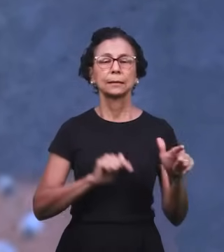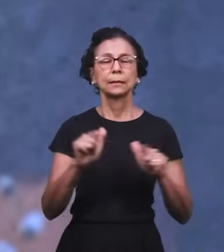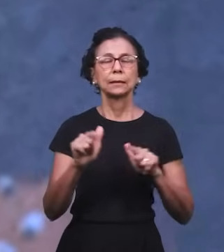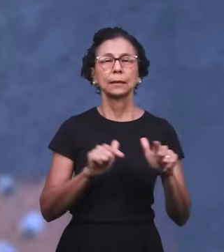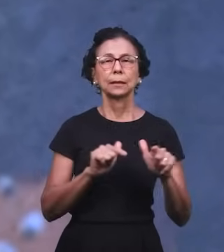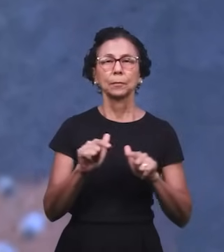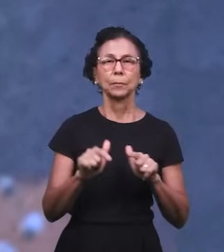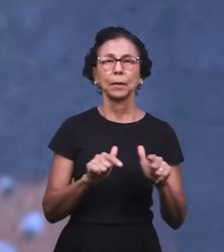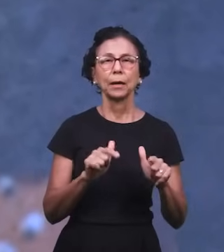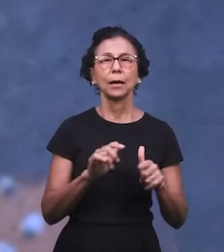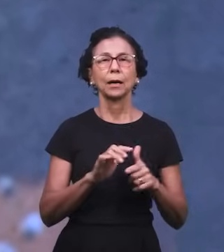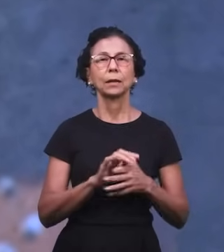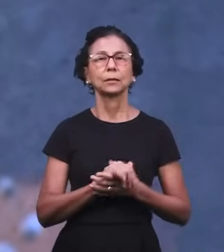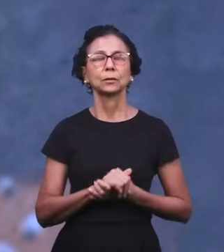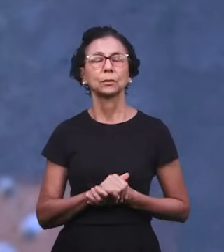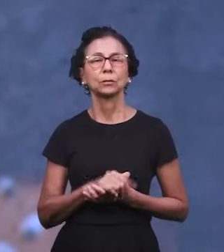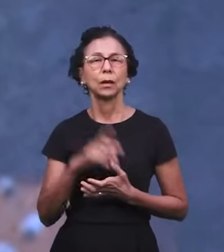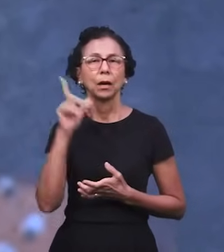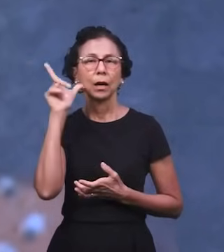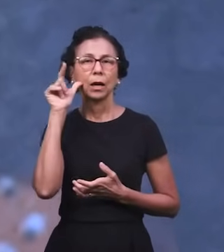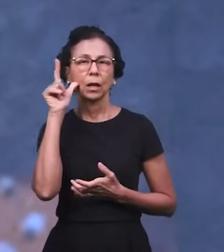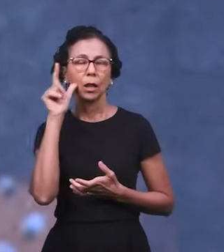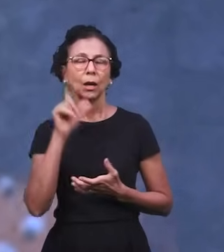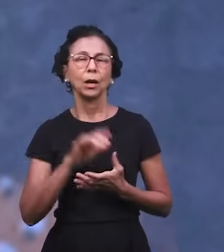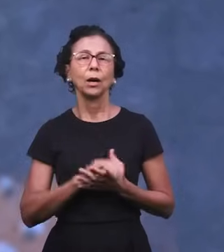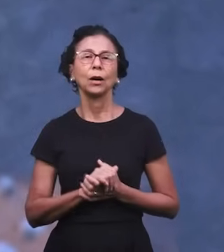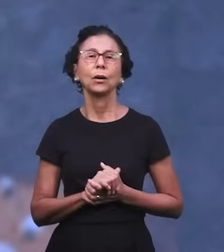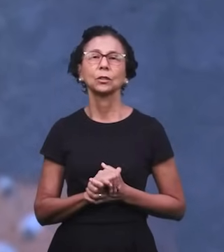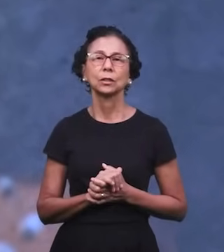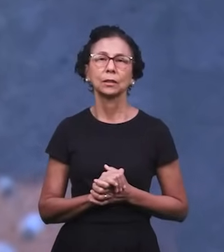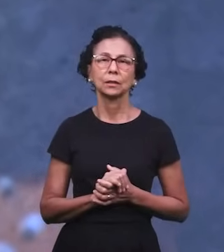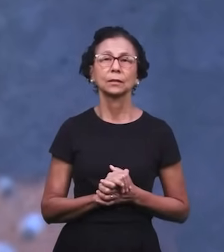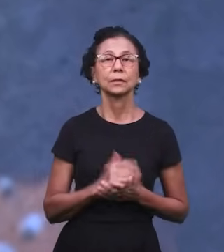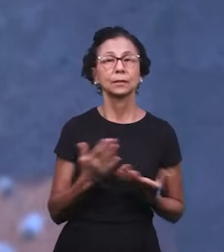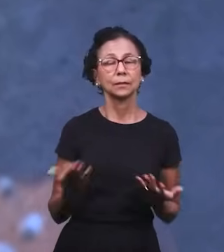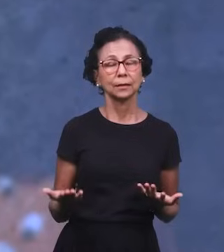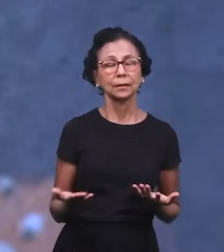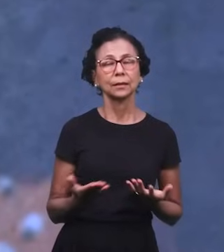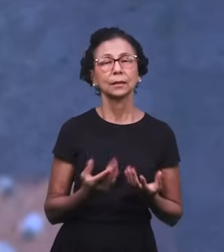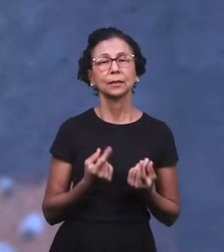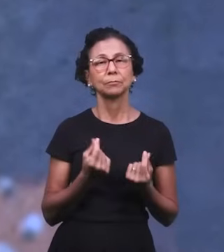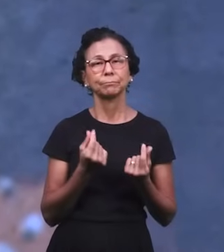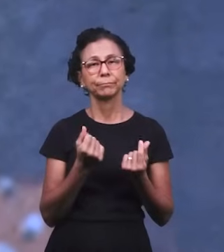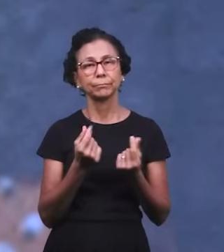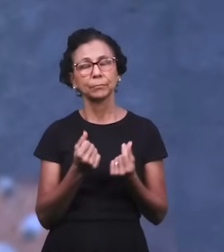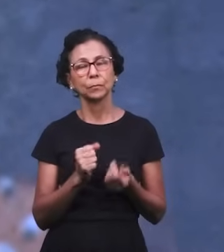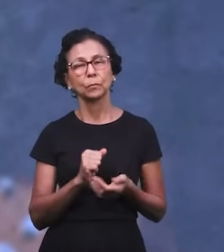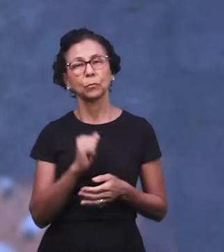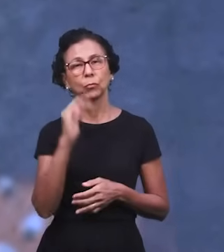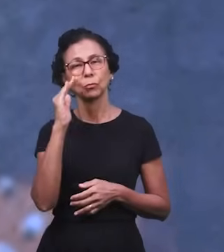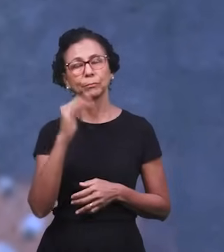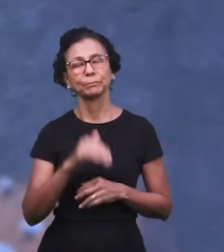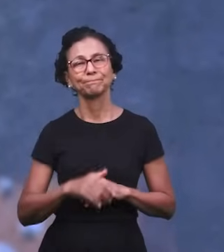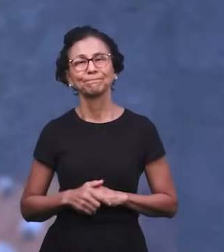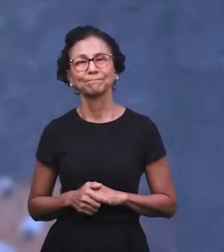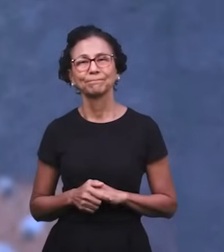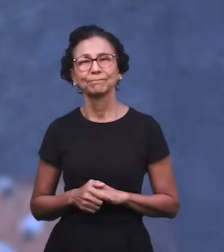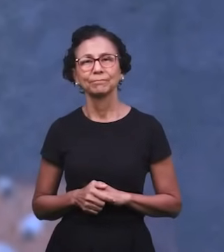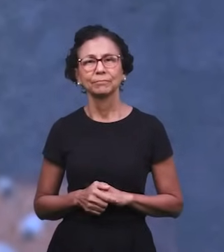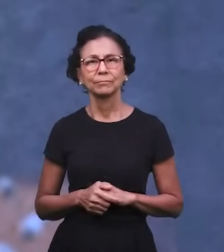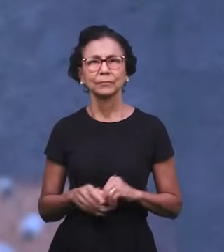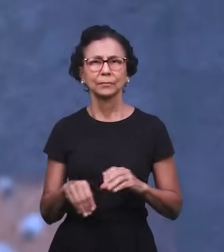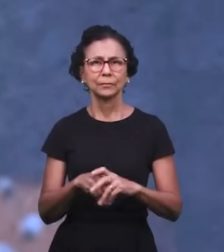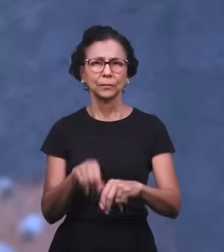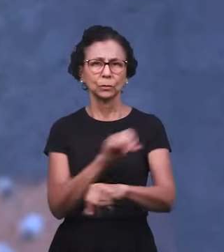isso é um aspecto. Agora, o tema do programa de hoje é o Natal e o arrebatamento.